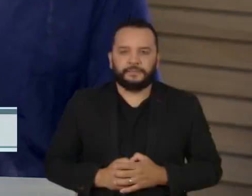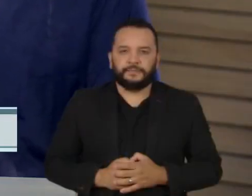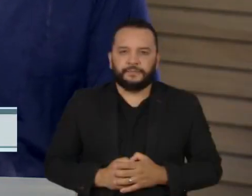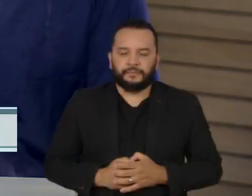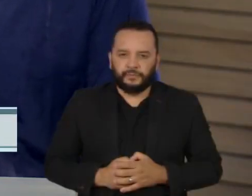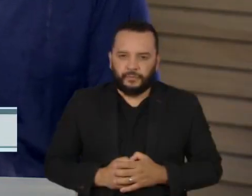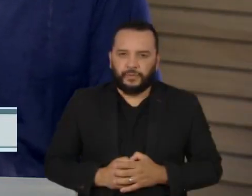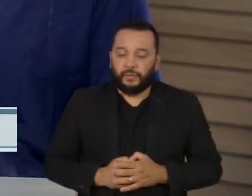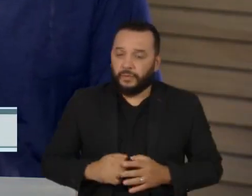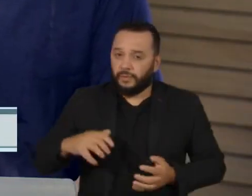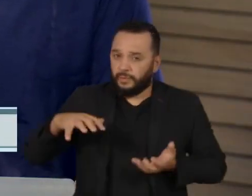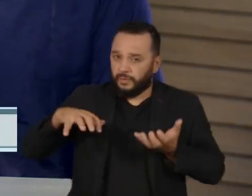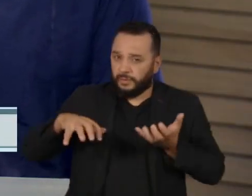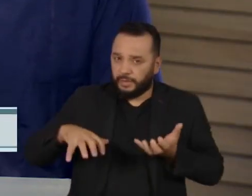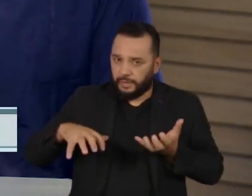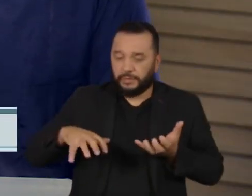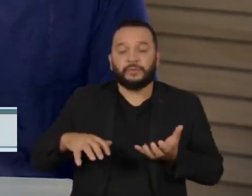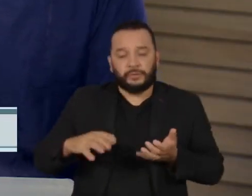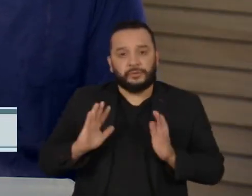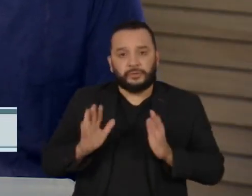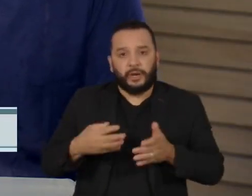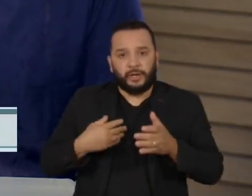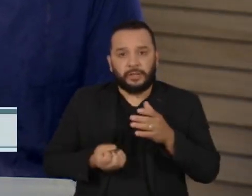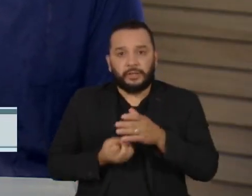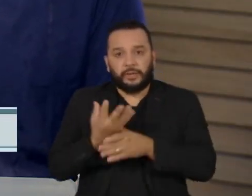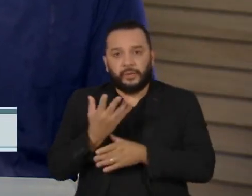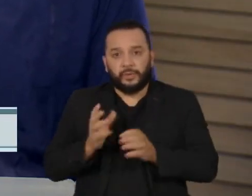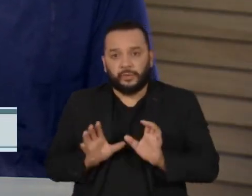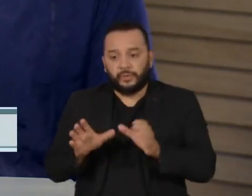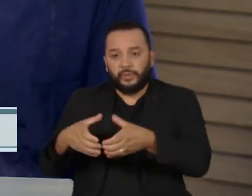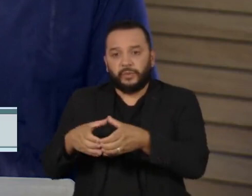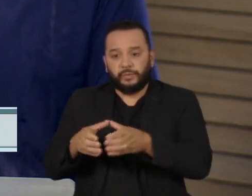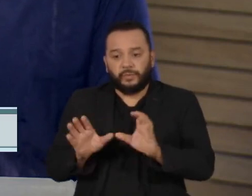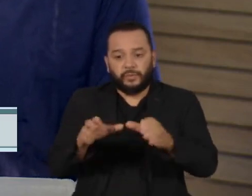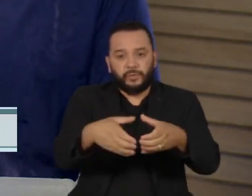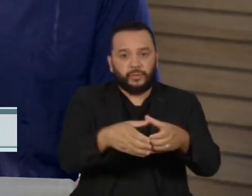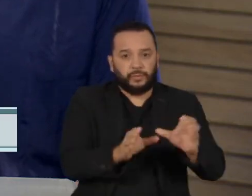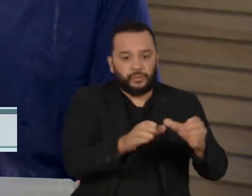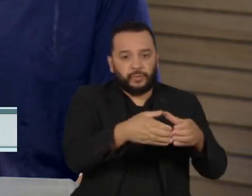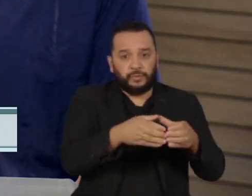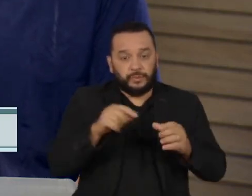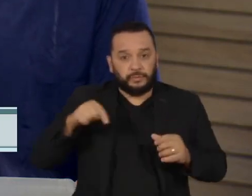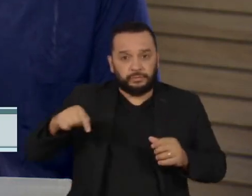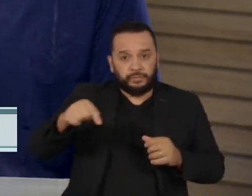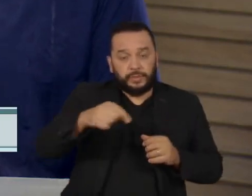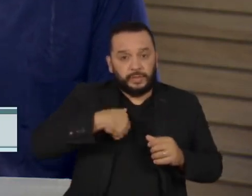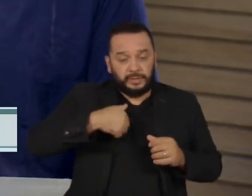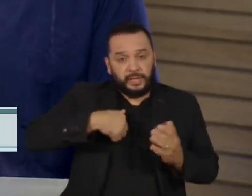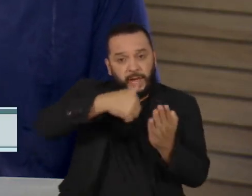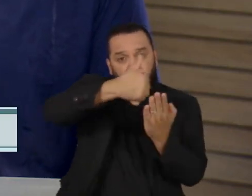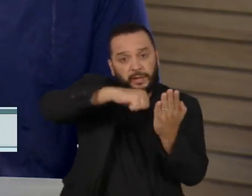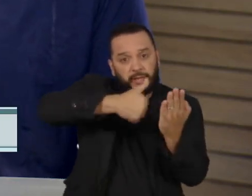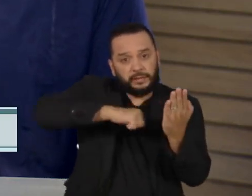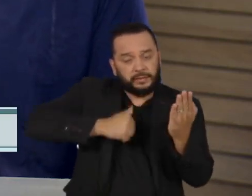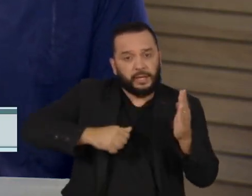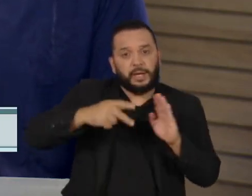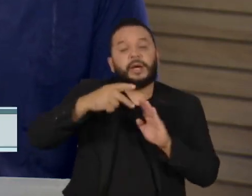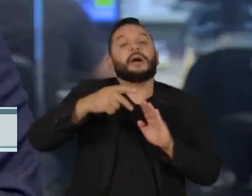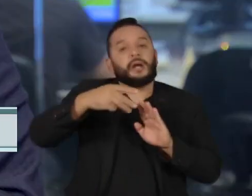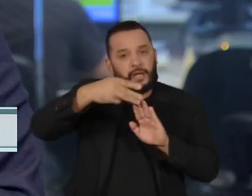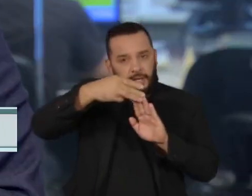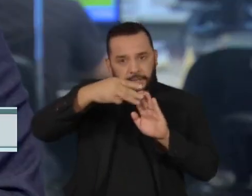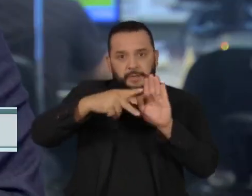O Congresso instaurou as primeiras comissões mistas que vão analisar medidas provisórias publicadas pelo governo